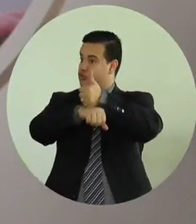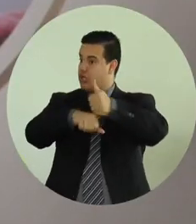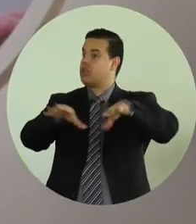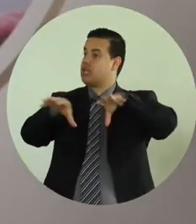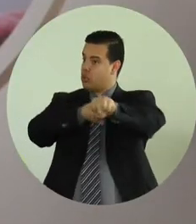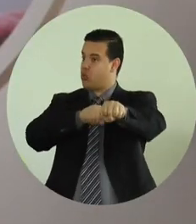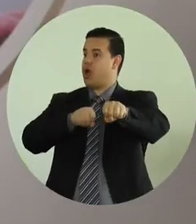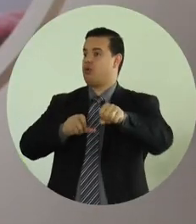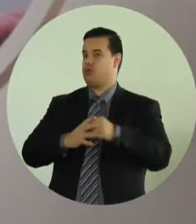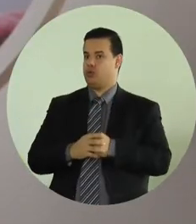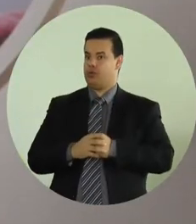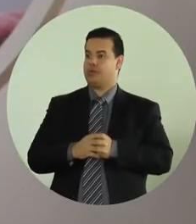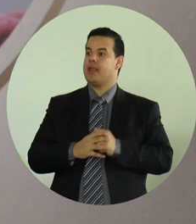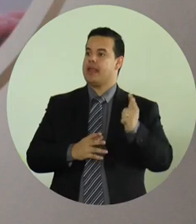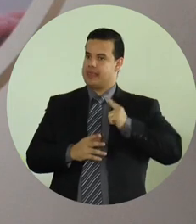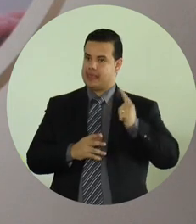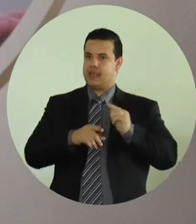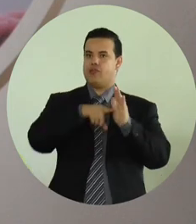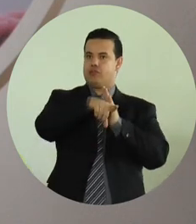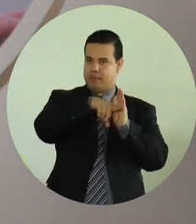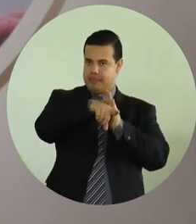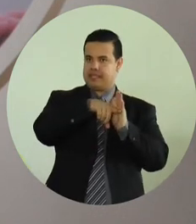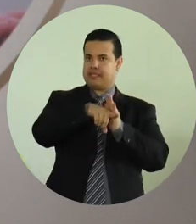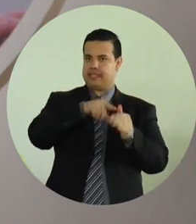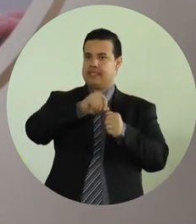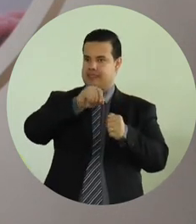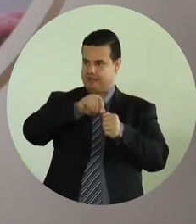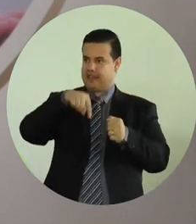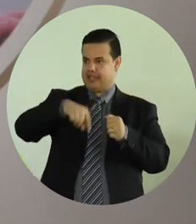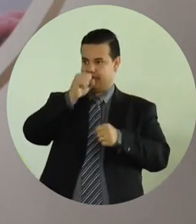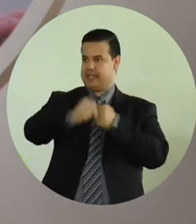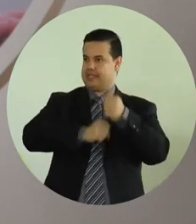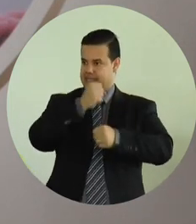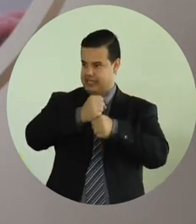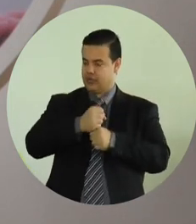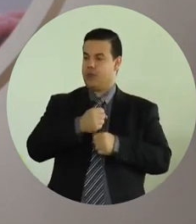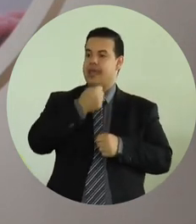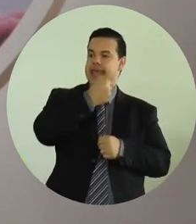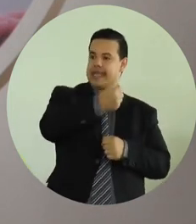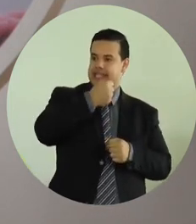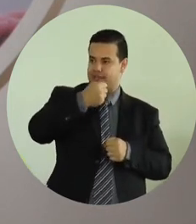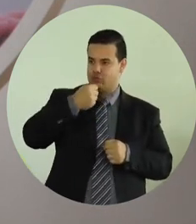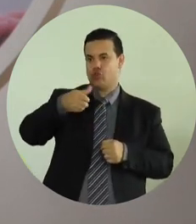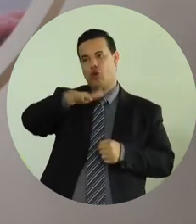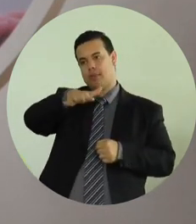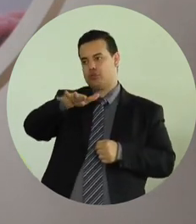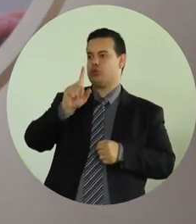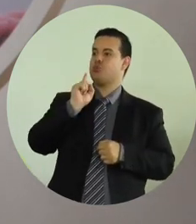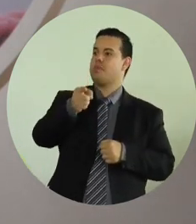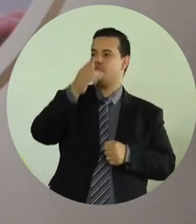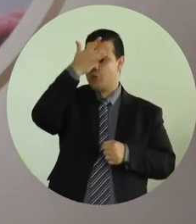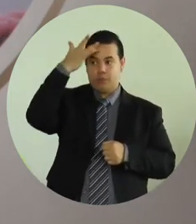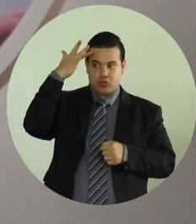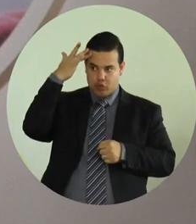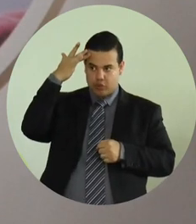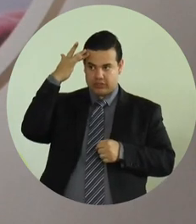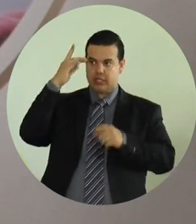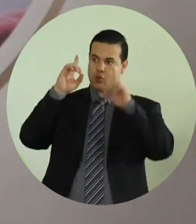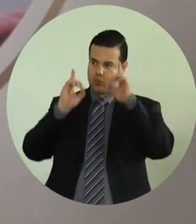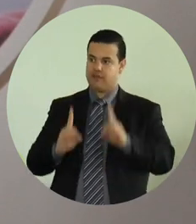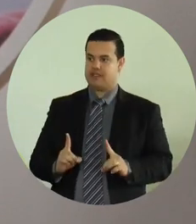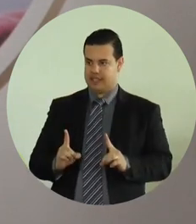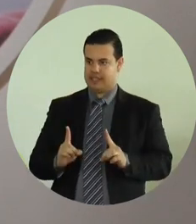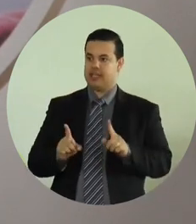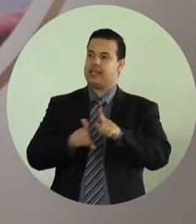graduados. Um levantamento que a E-Social realizou esse ano, que entrevistou cerca de 1.000 profissionais com deficiência e